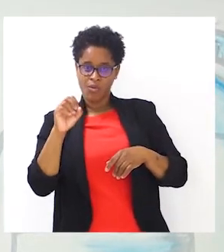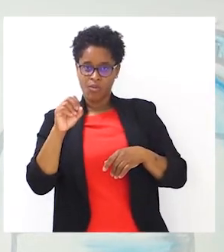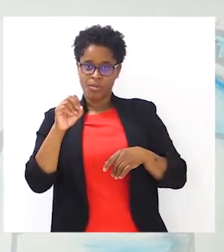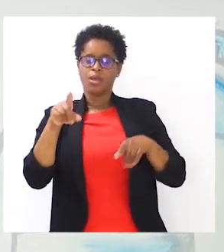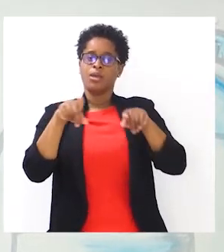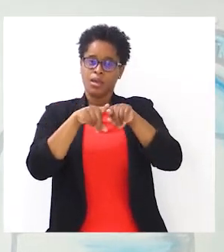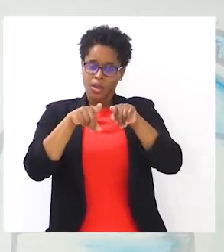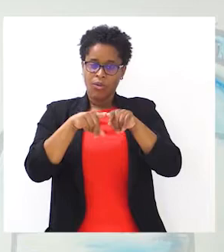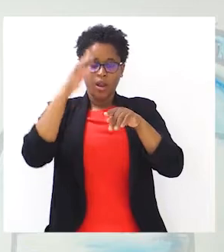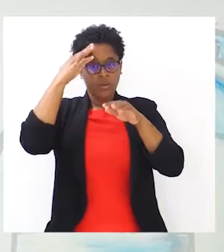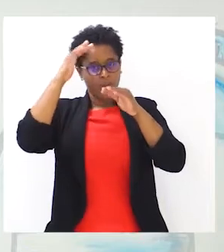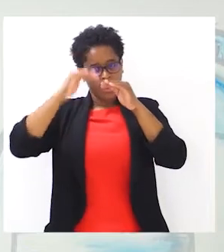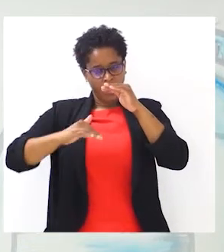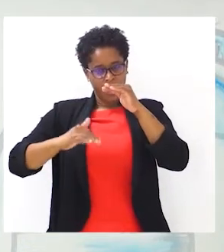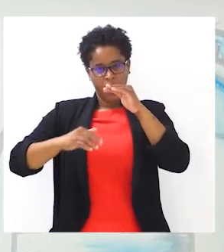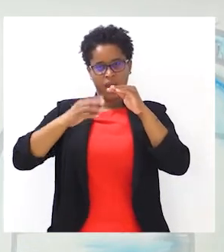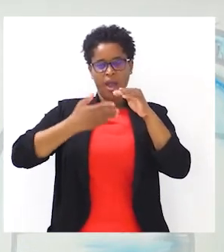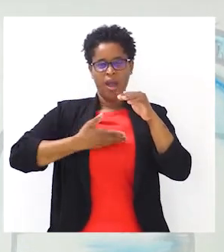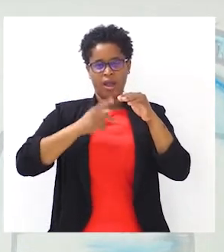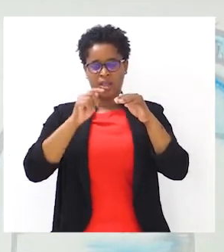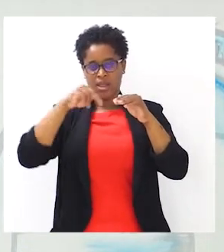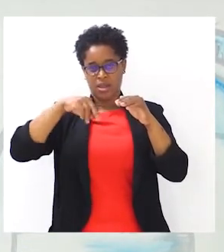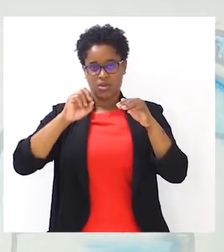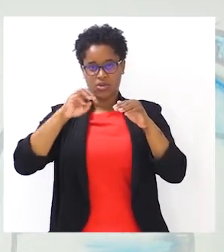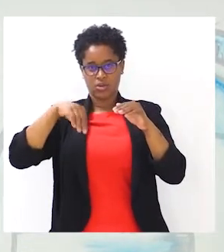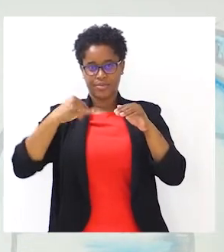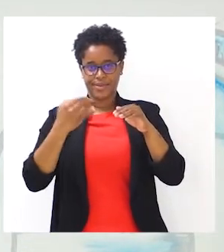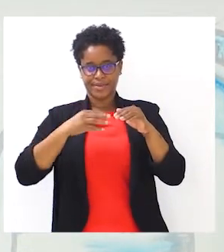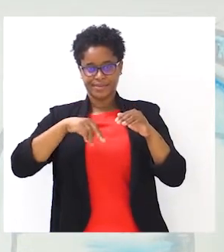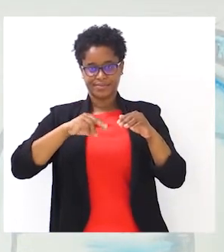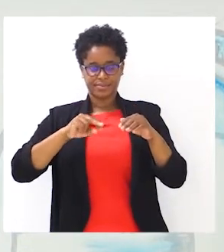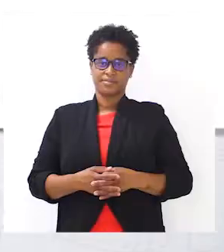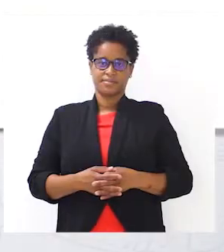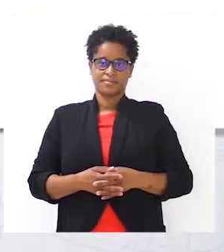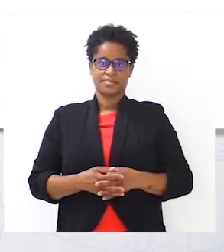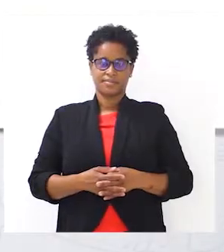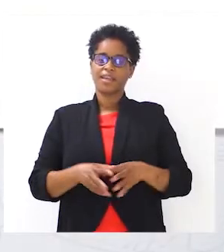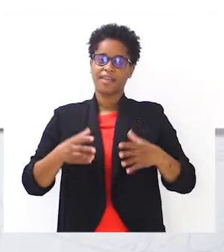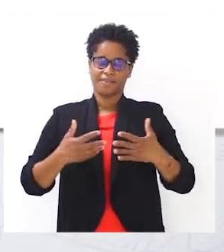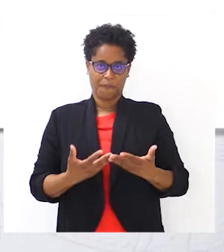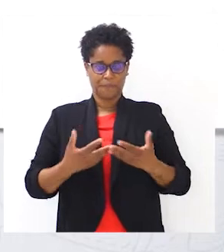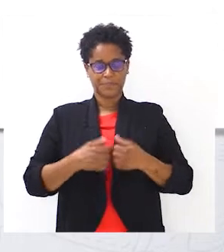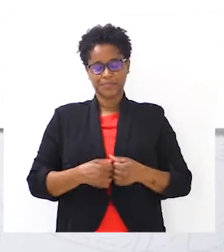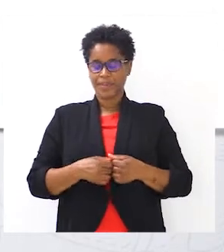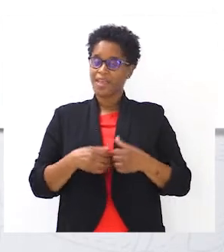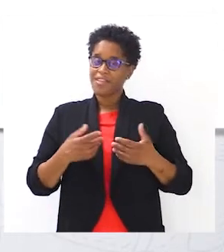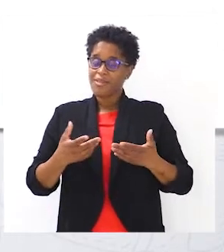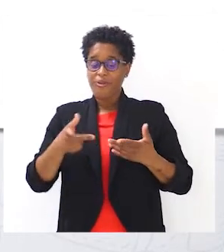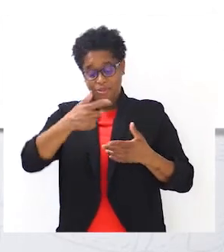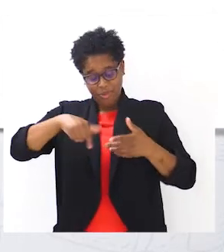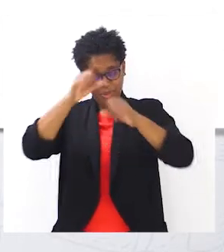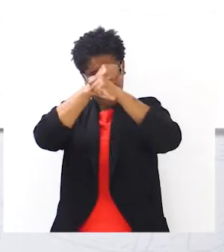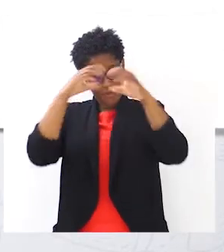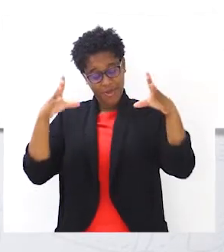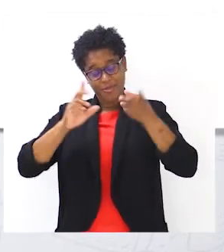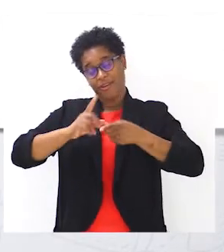o mesmo denominador, estão a ver, neste caso, 8 e 8, portanto, então concluímos